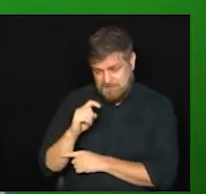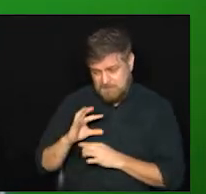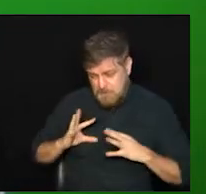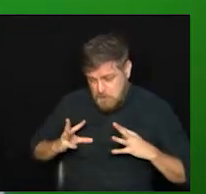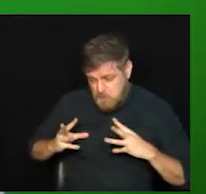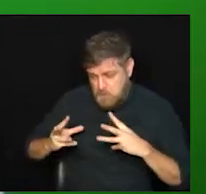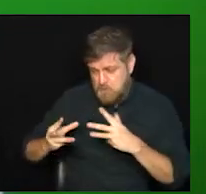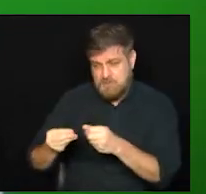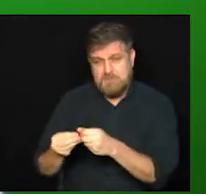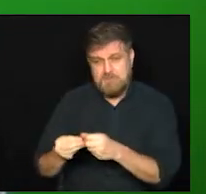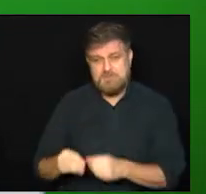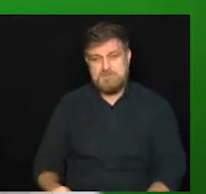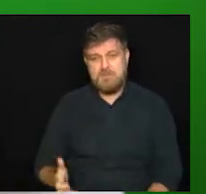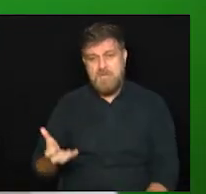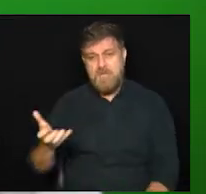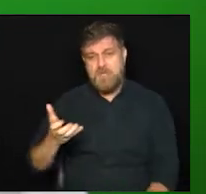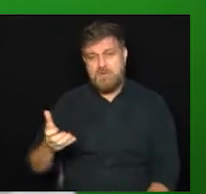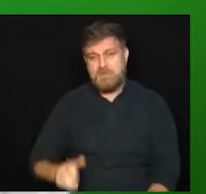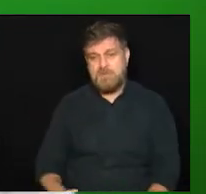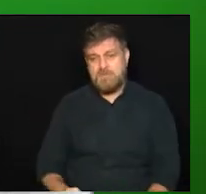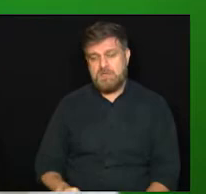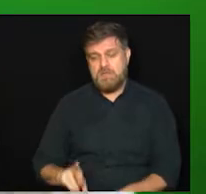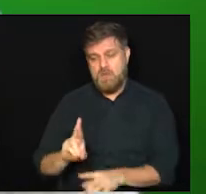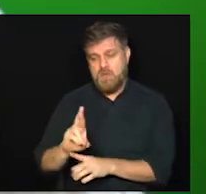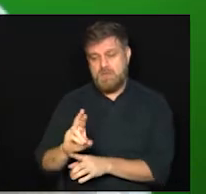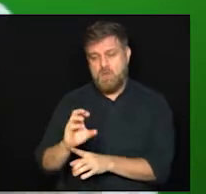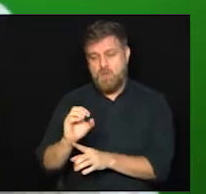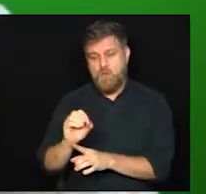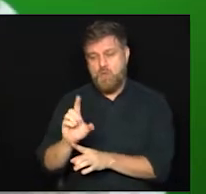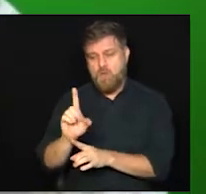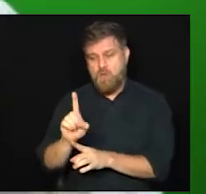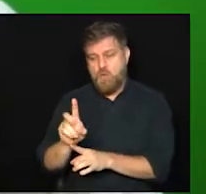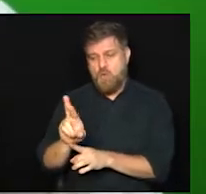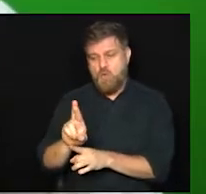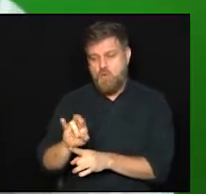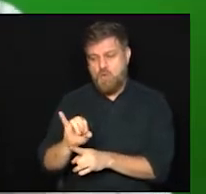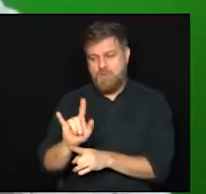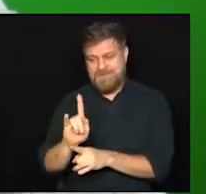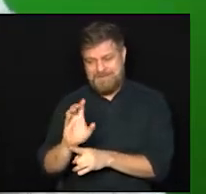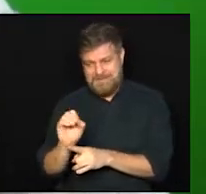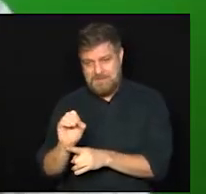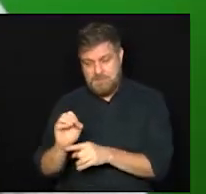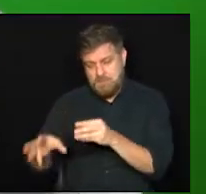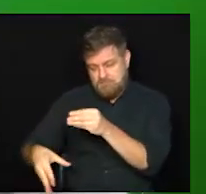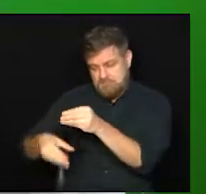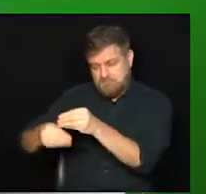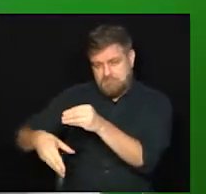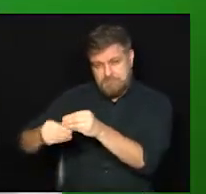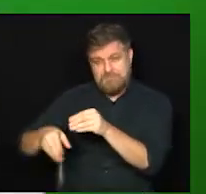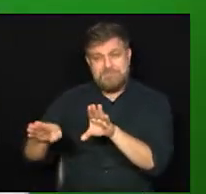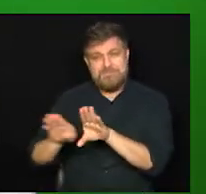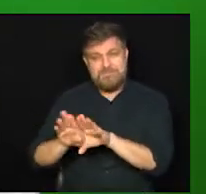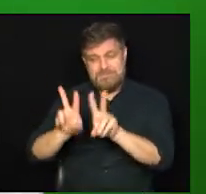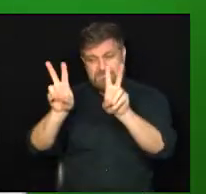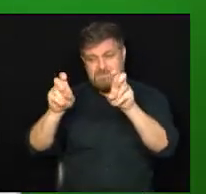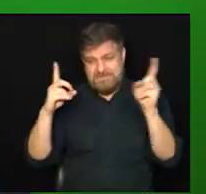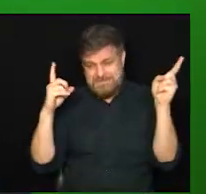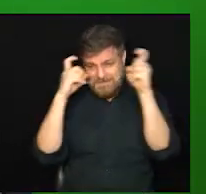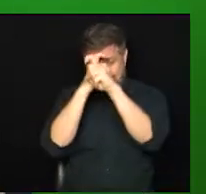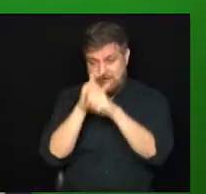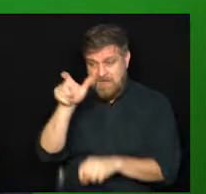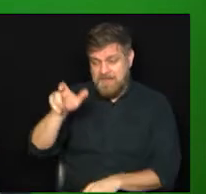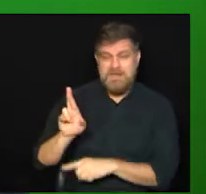acho interessante o Rodrigo contribuir aí também em relação às dificuldades. Até ele também é